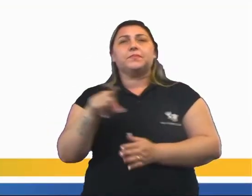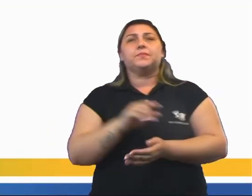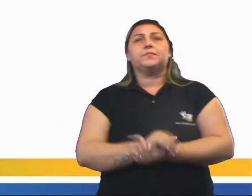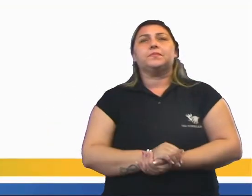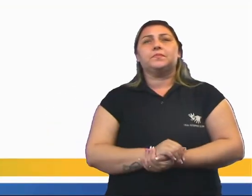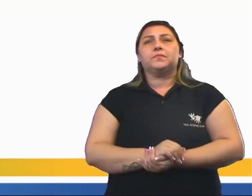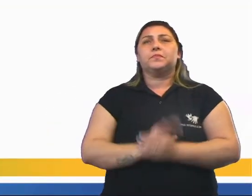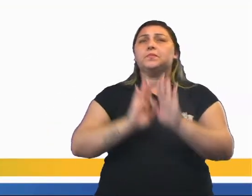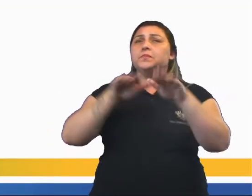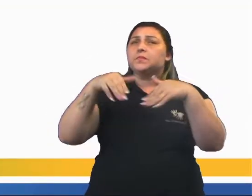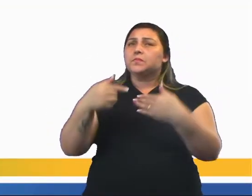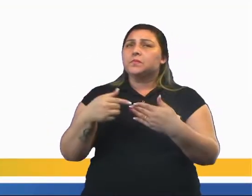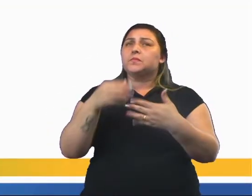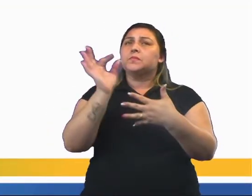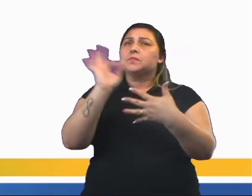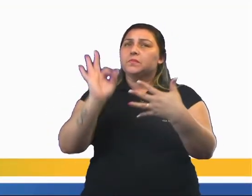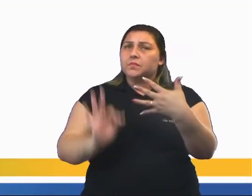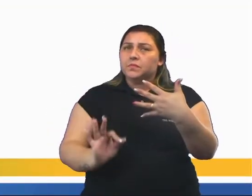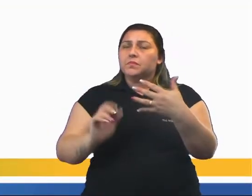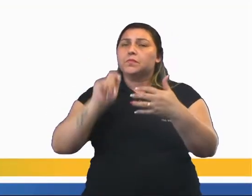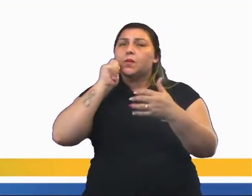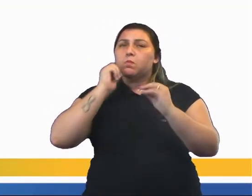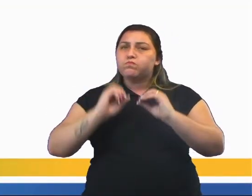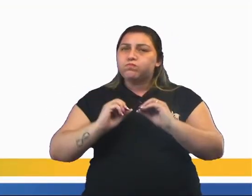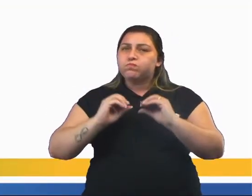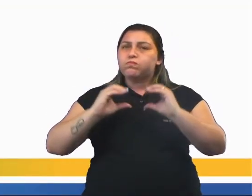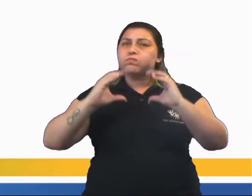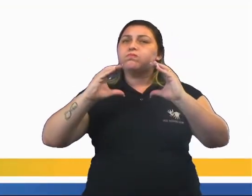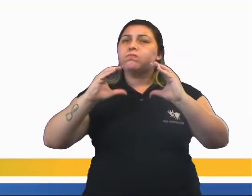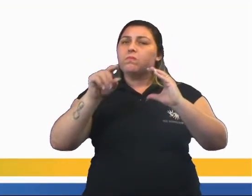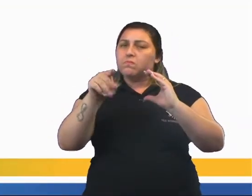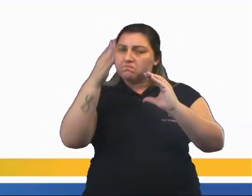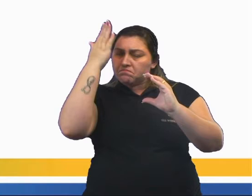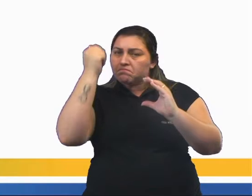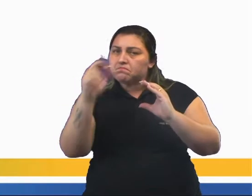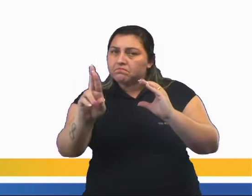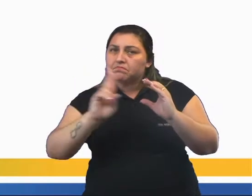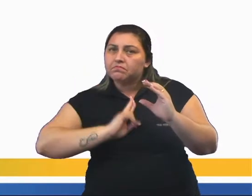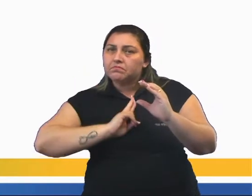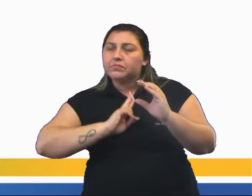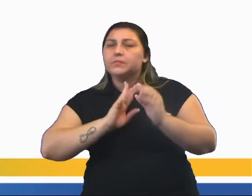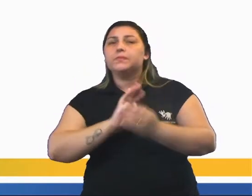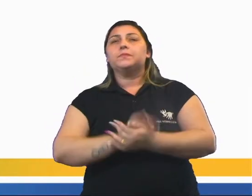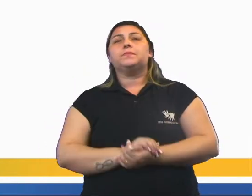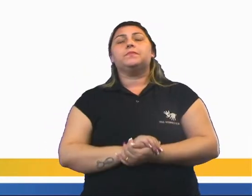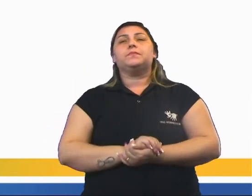vocês. Qual ingrediente faz o pão crescer? Você saberia me responder?